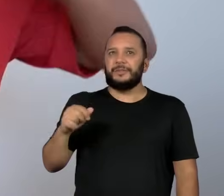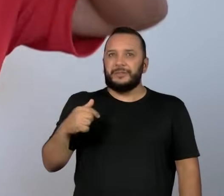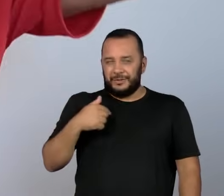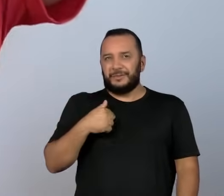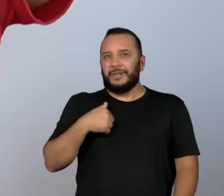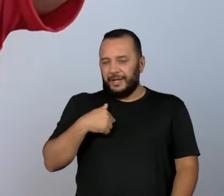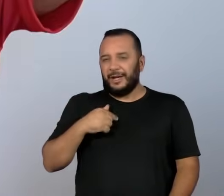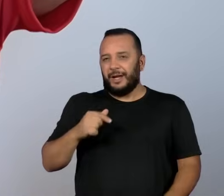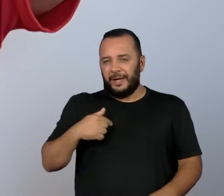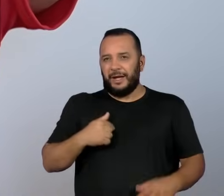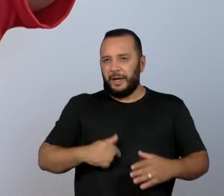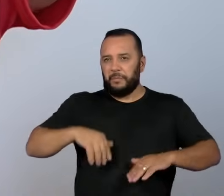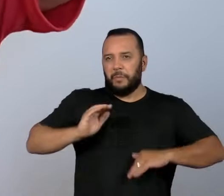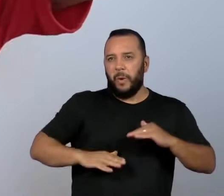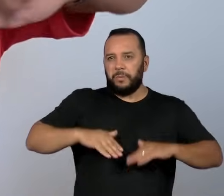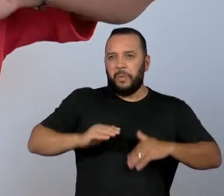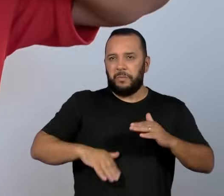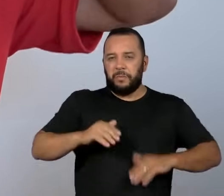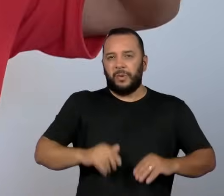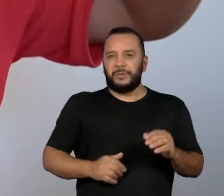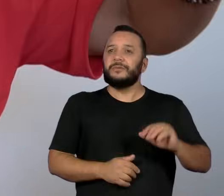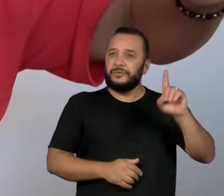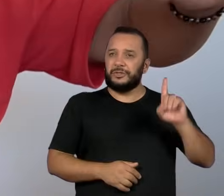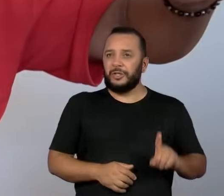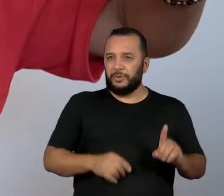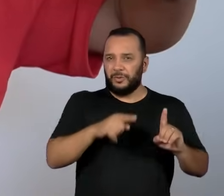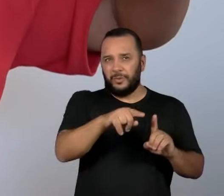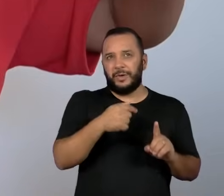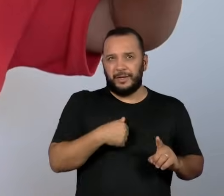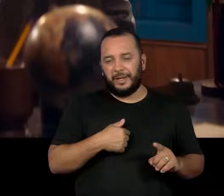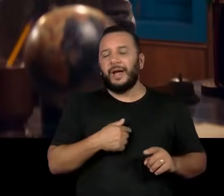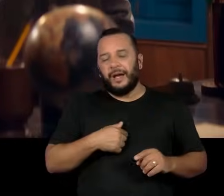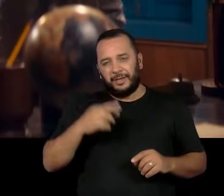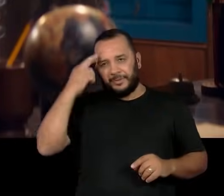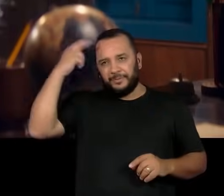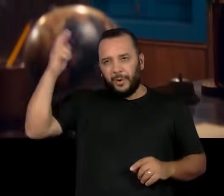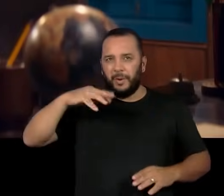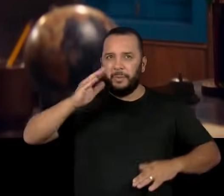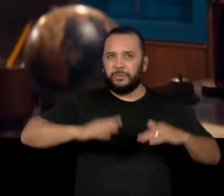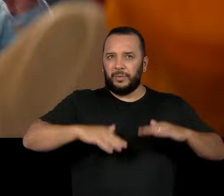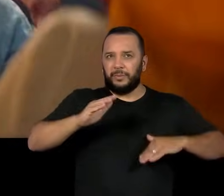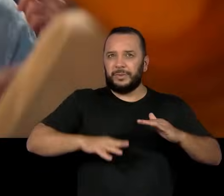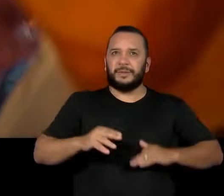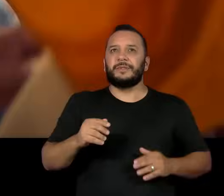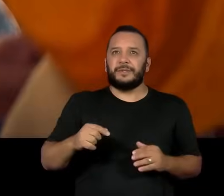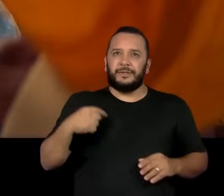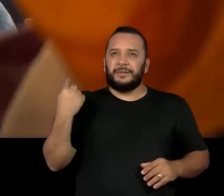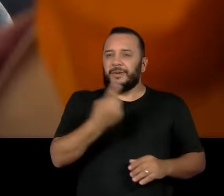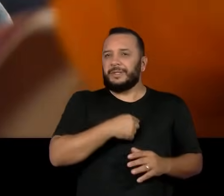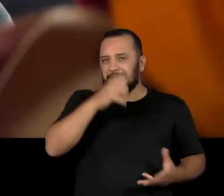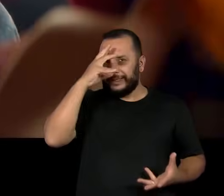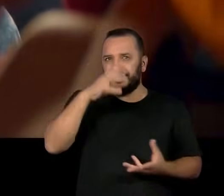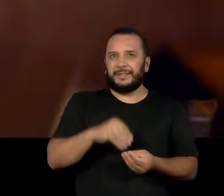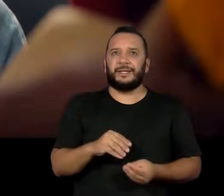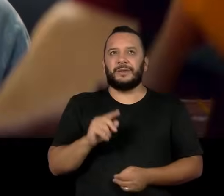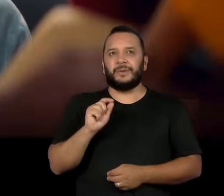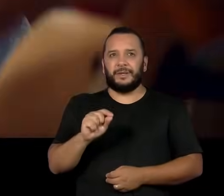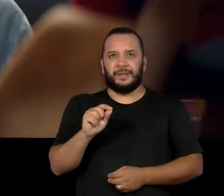corte, o nosso diretor, né, passou a ser o mestre de batucada, né? Então a gente tem que entender que a gente